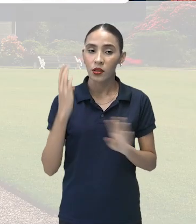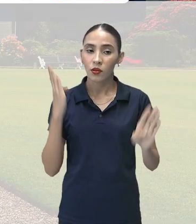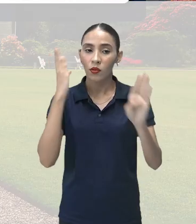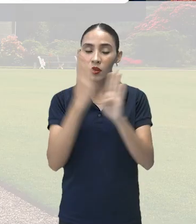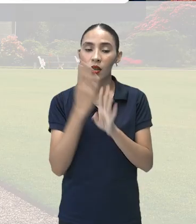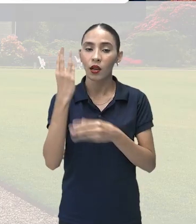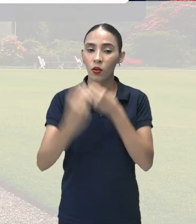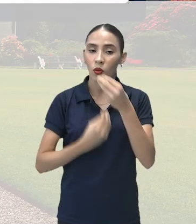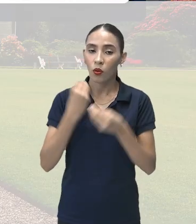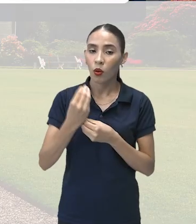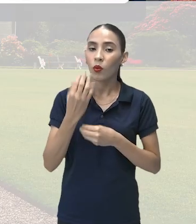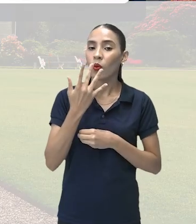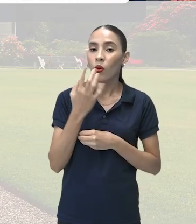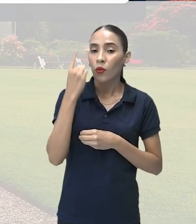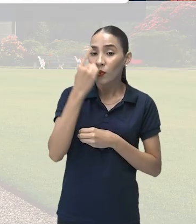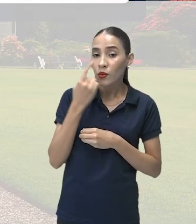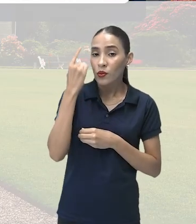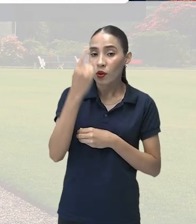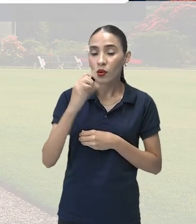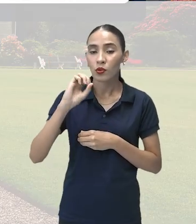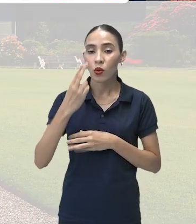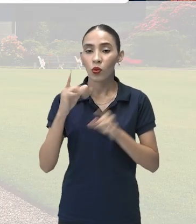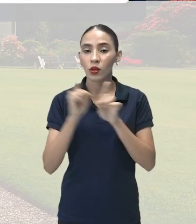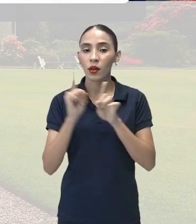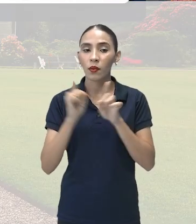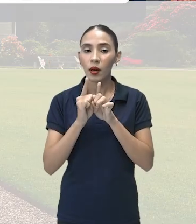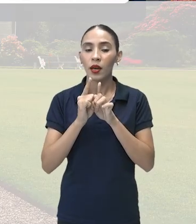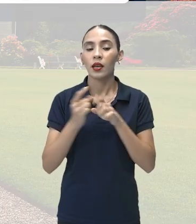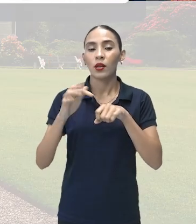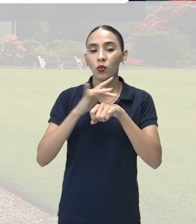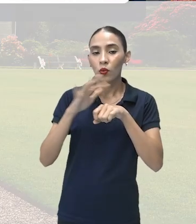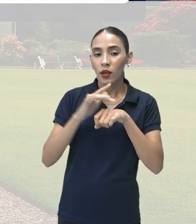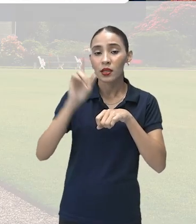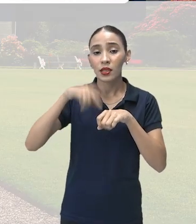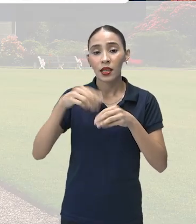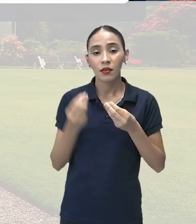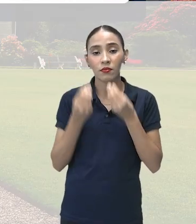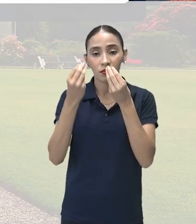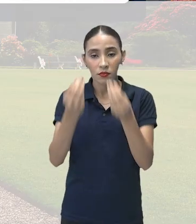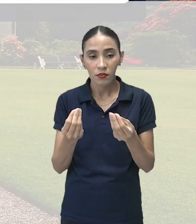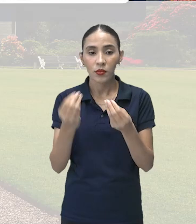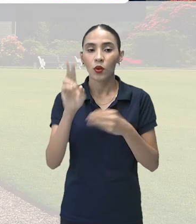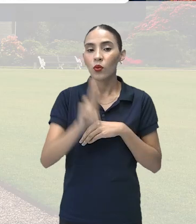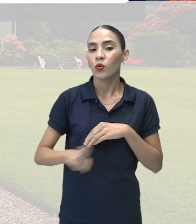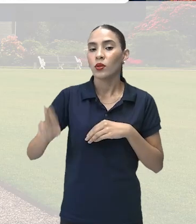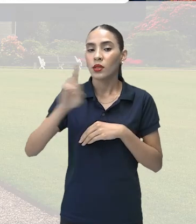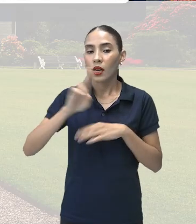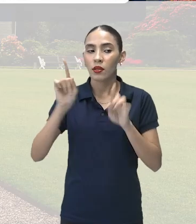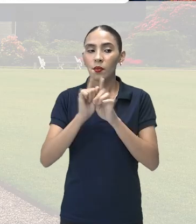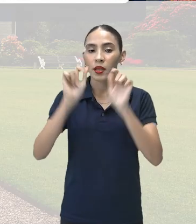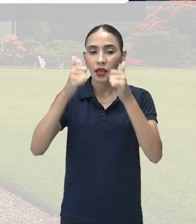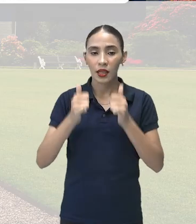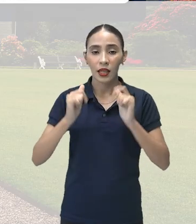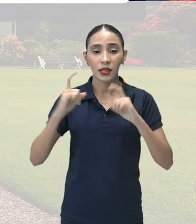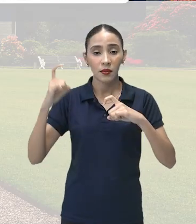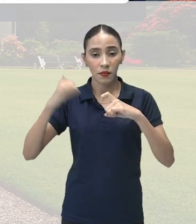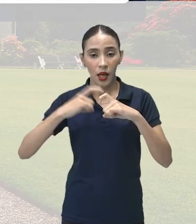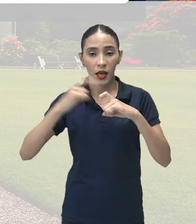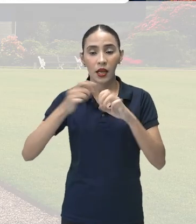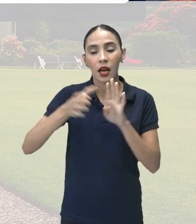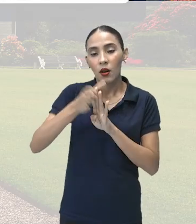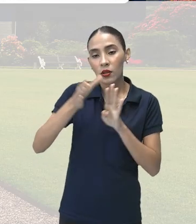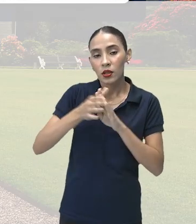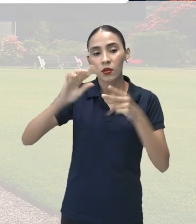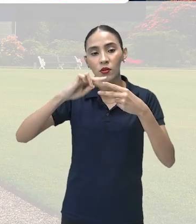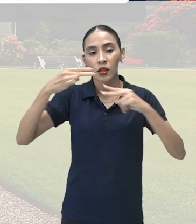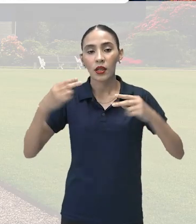identificar como traços, como a cor dos olhos ou a predisposição a doenças são transmitidos, sendo usado em diagnósticos médicos,